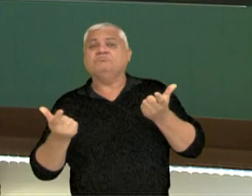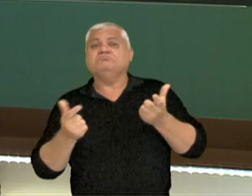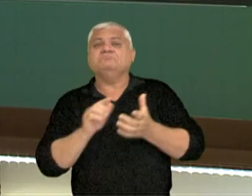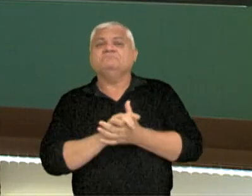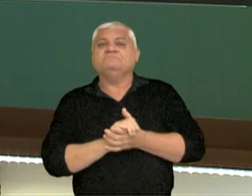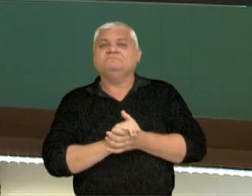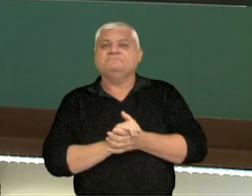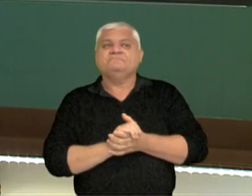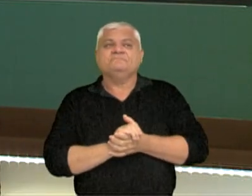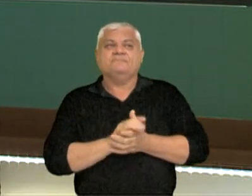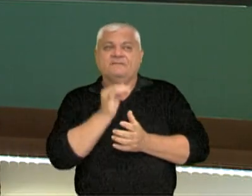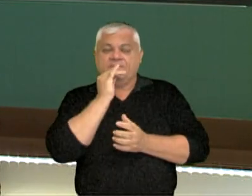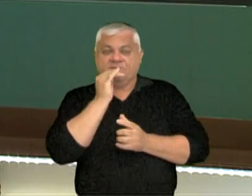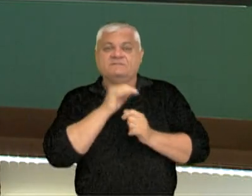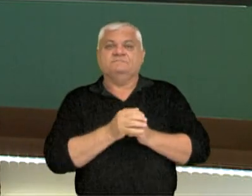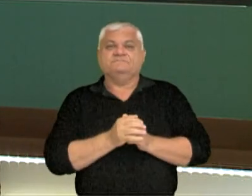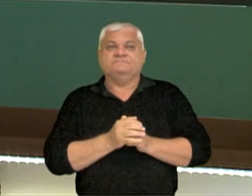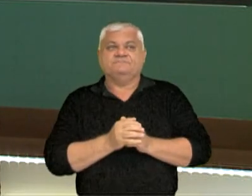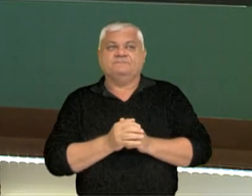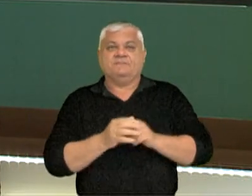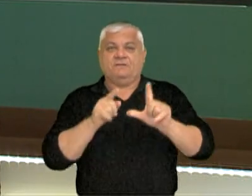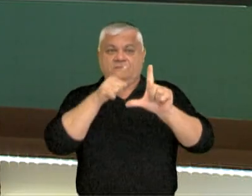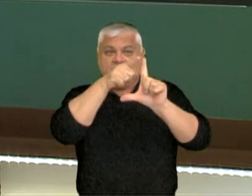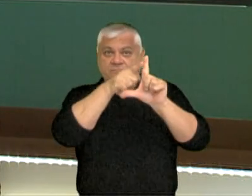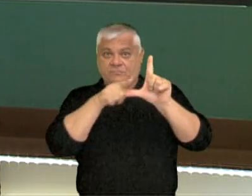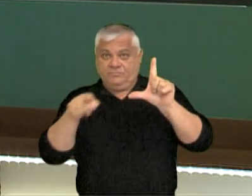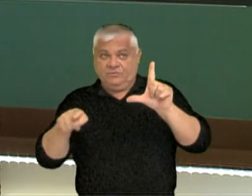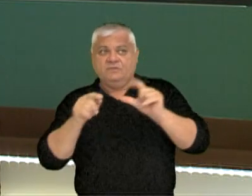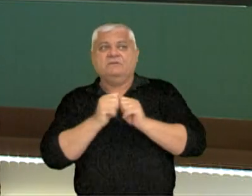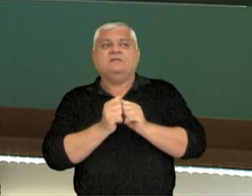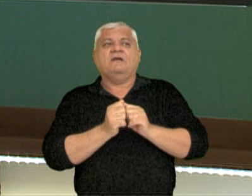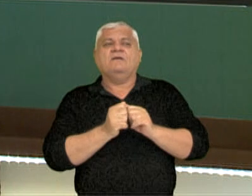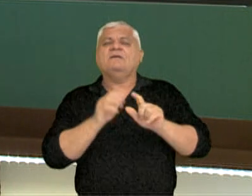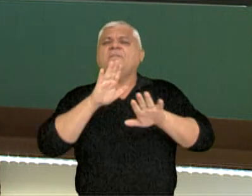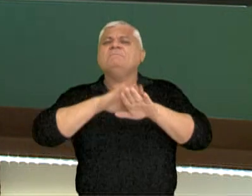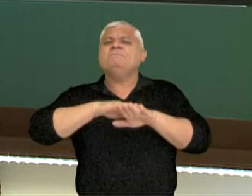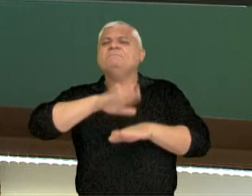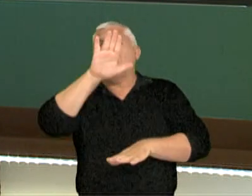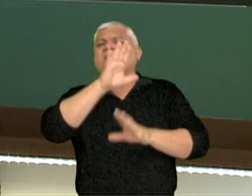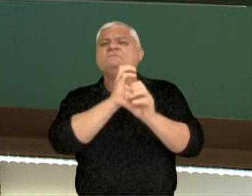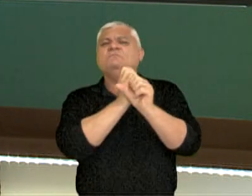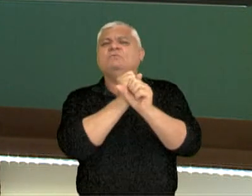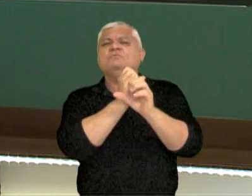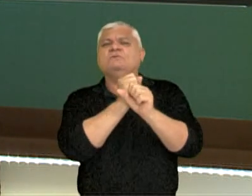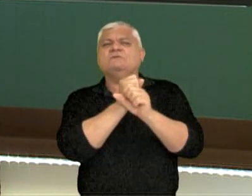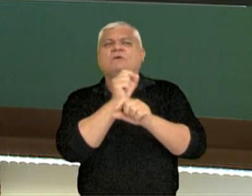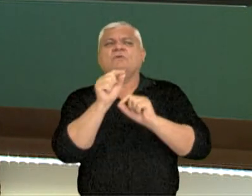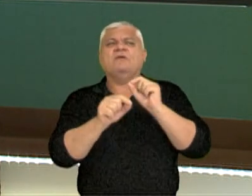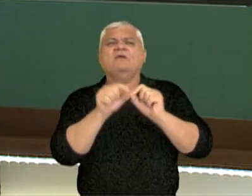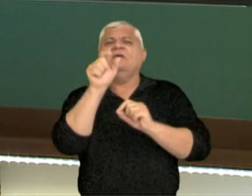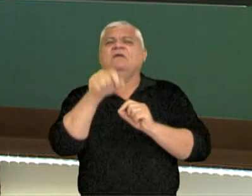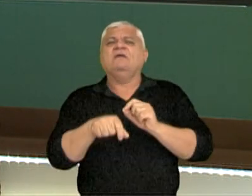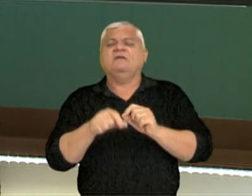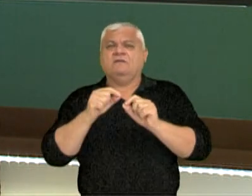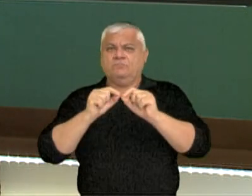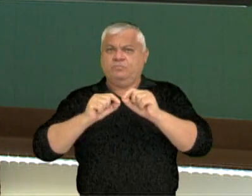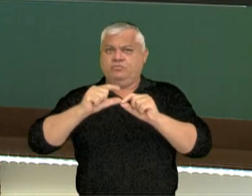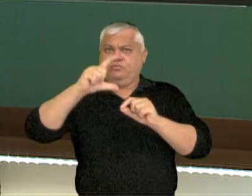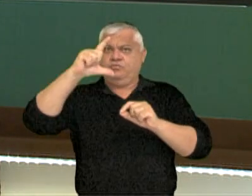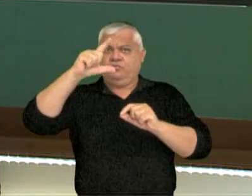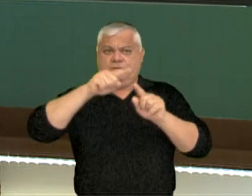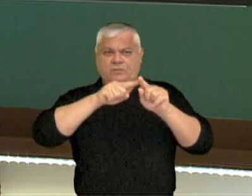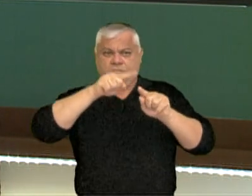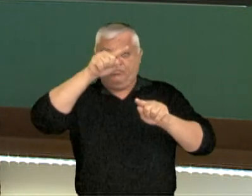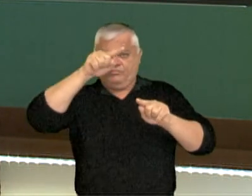pontuação, certo? Ordem decrescente. Então, olha só, quem tem aqui a maior pontuação, né? Quem tem